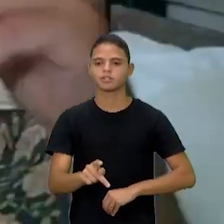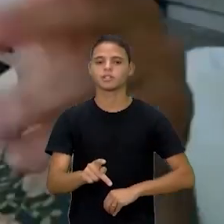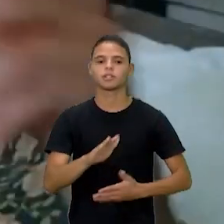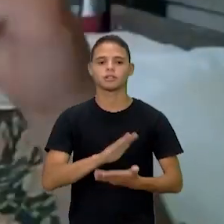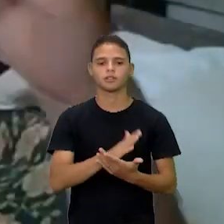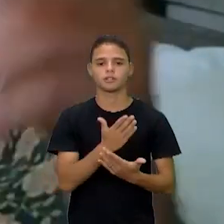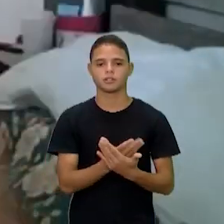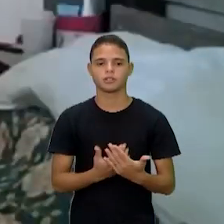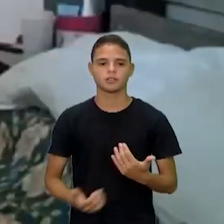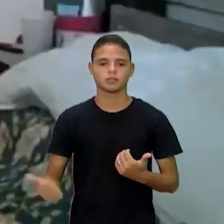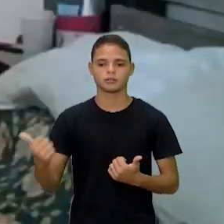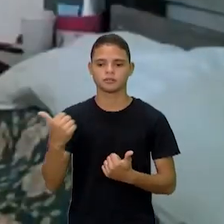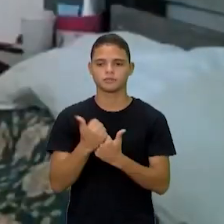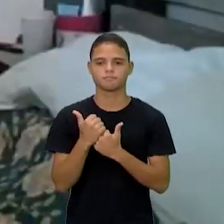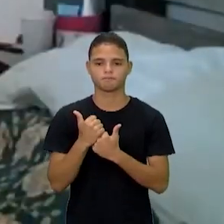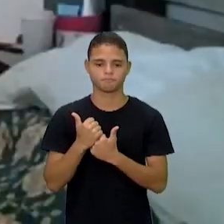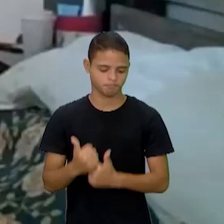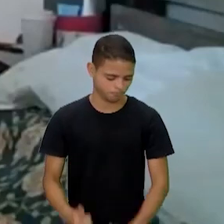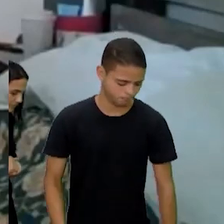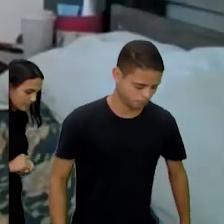no MIT, em Harvard e tal,